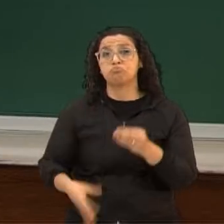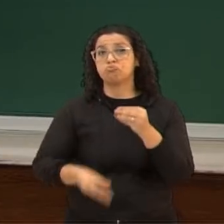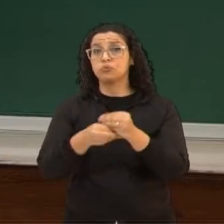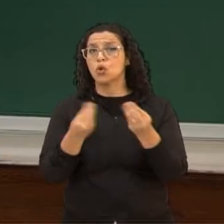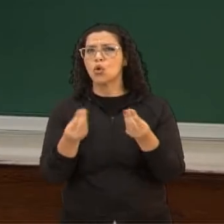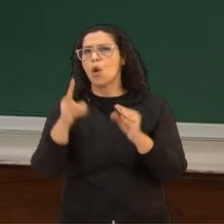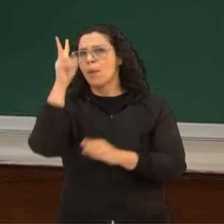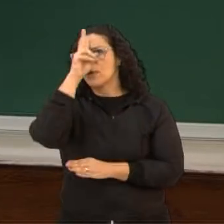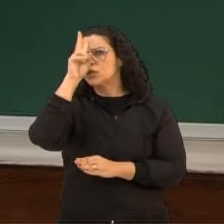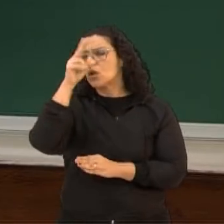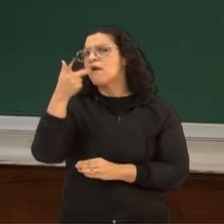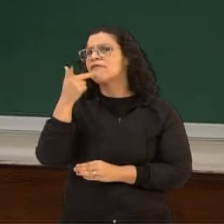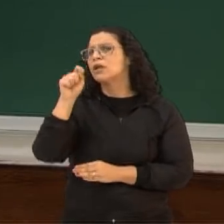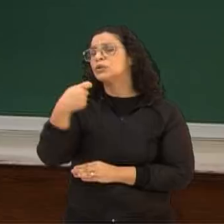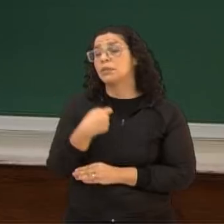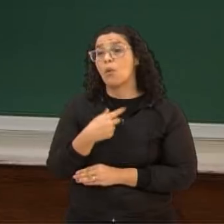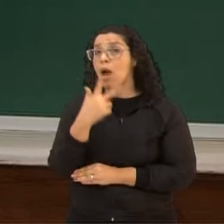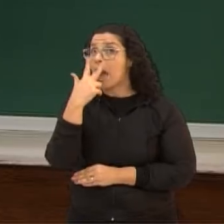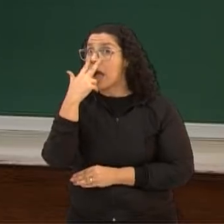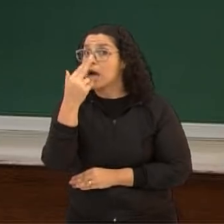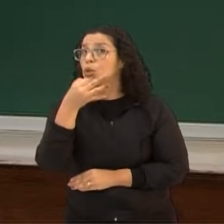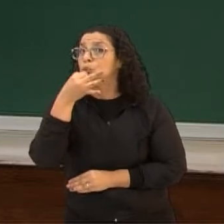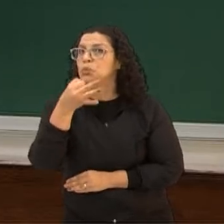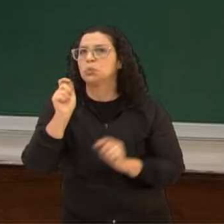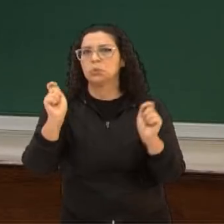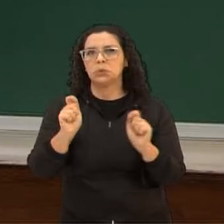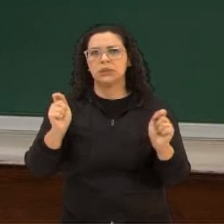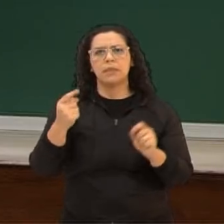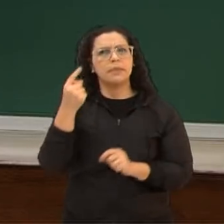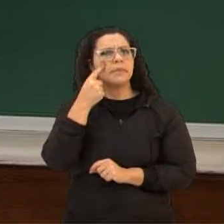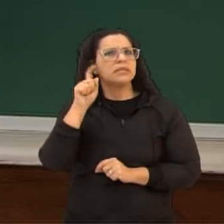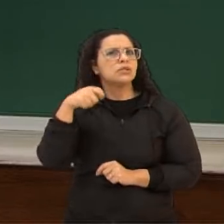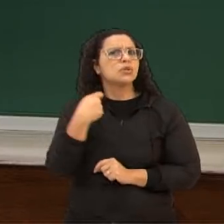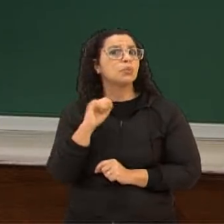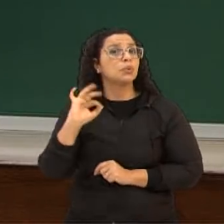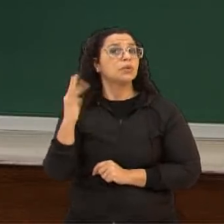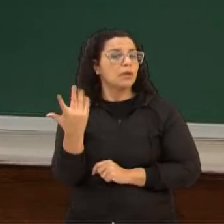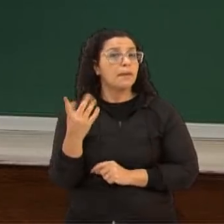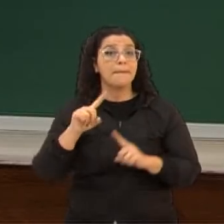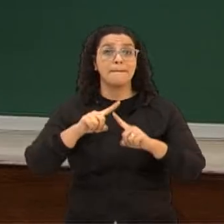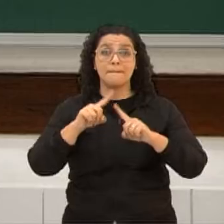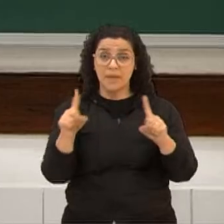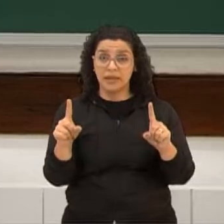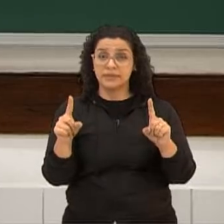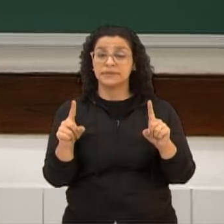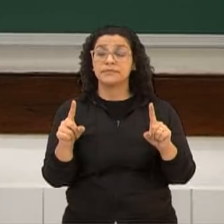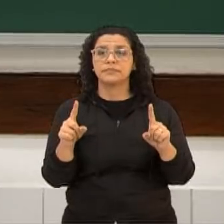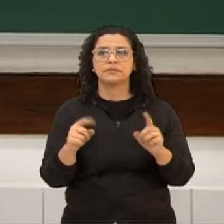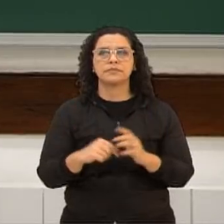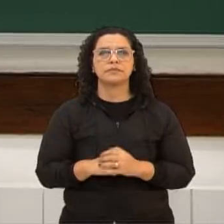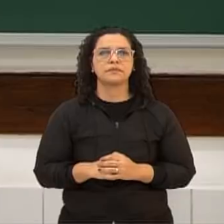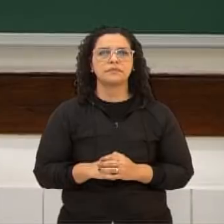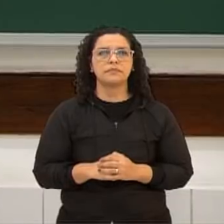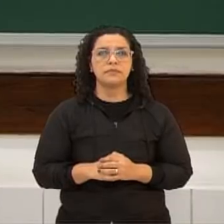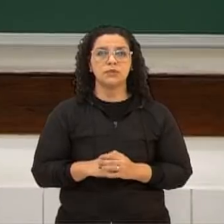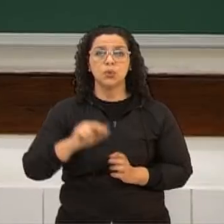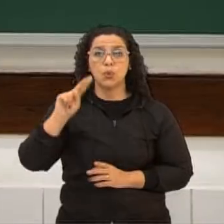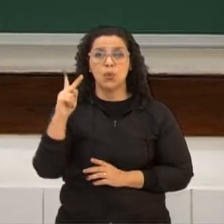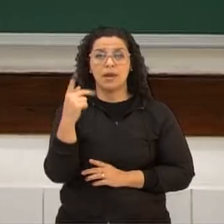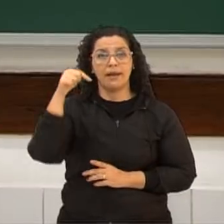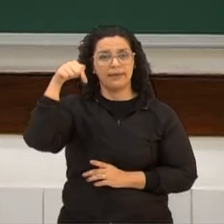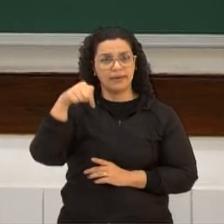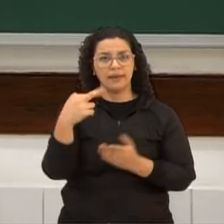você pode dizer o que você acha, lógico, para poder pensar o que está acontecendo. Porém, no HQ,